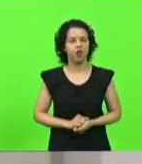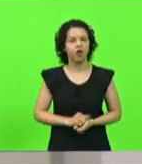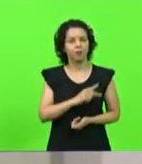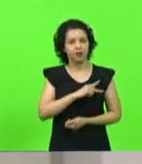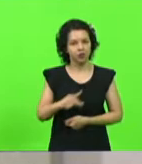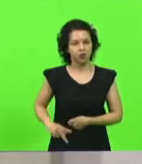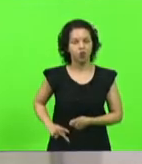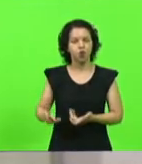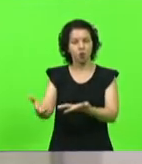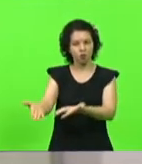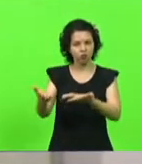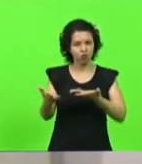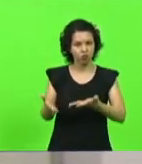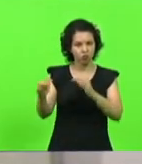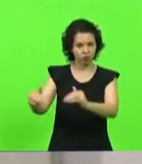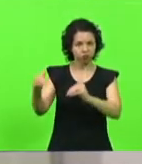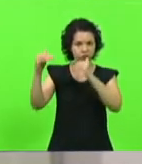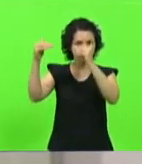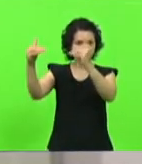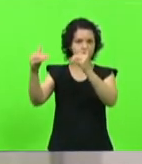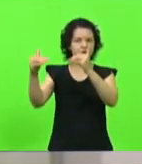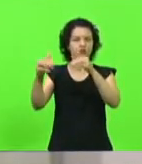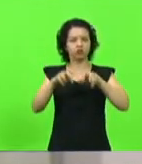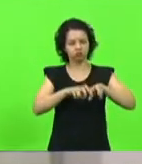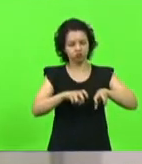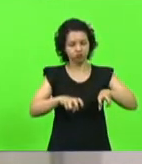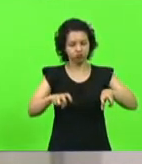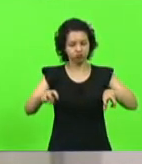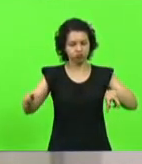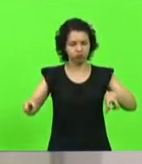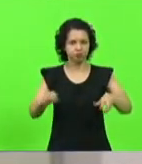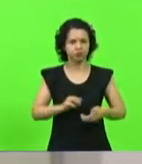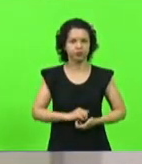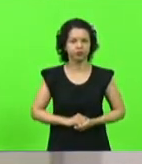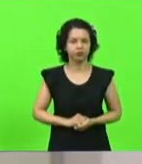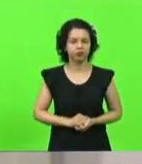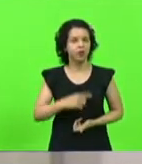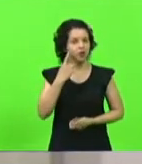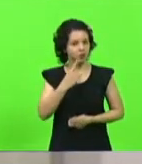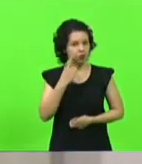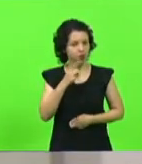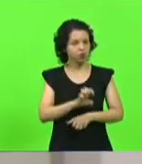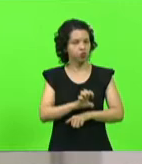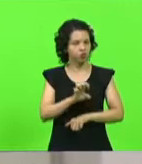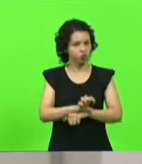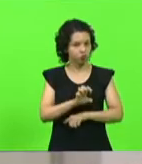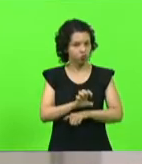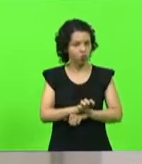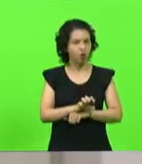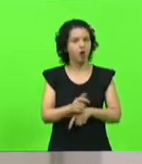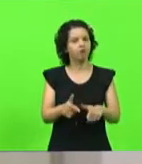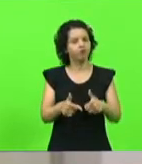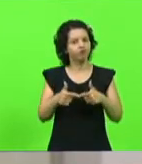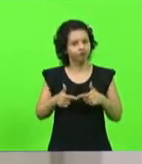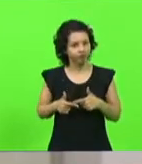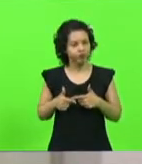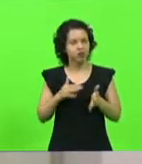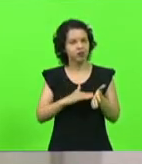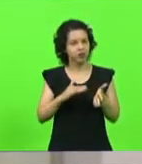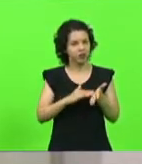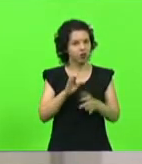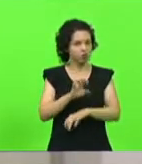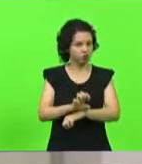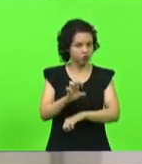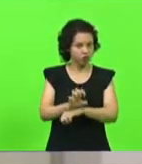autoridades que foram nominadas para tomarem assento à mesa: Excelentíssimo senhor deputado estadual licenciado e secretário de Estado da Agricultura,